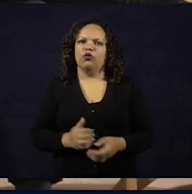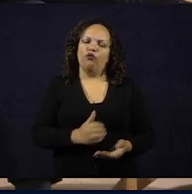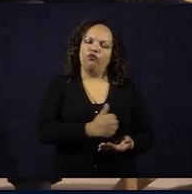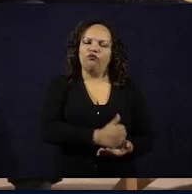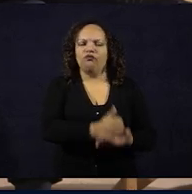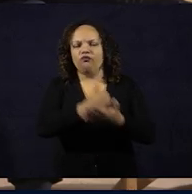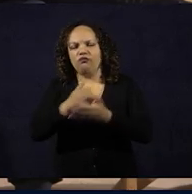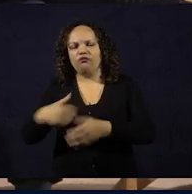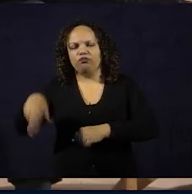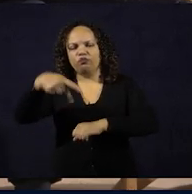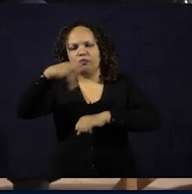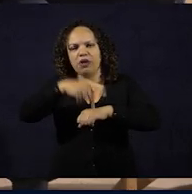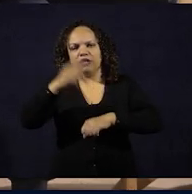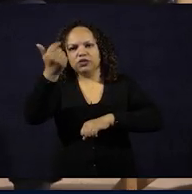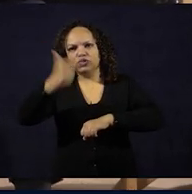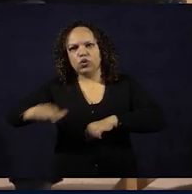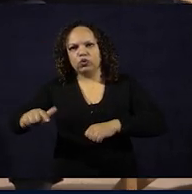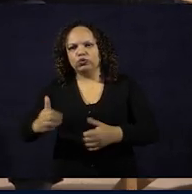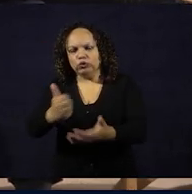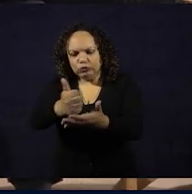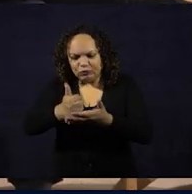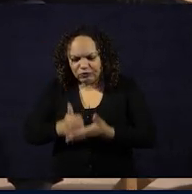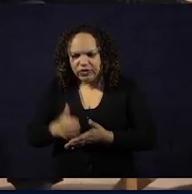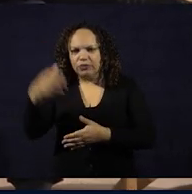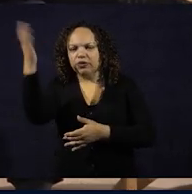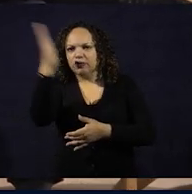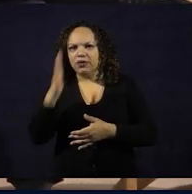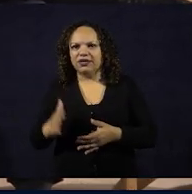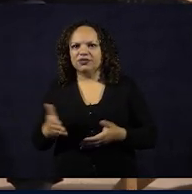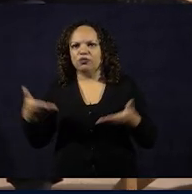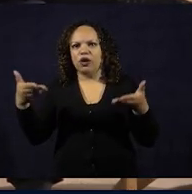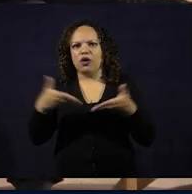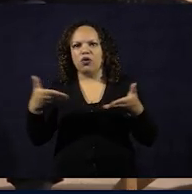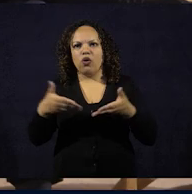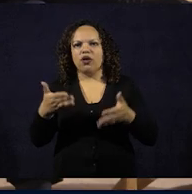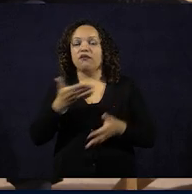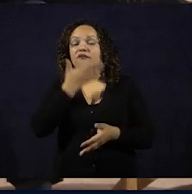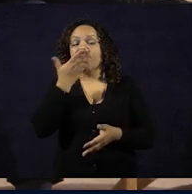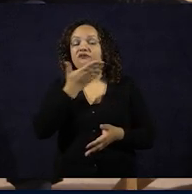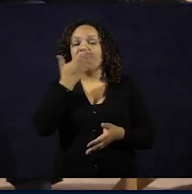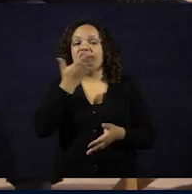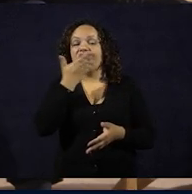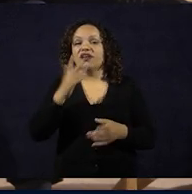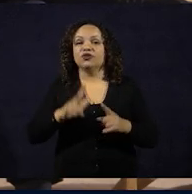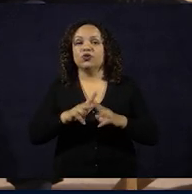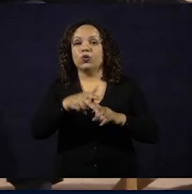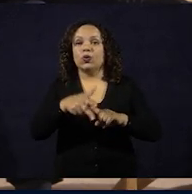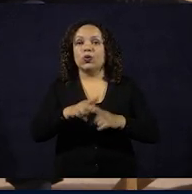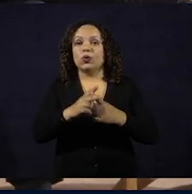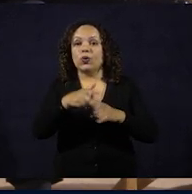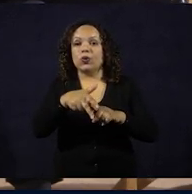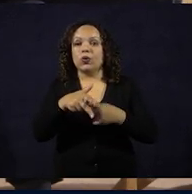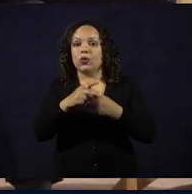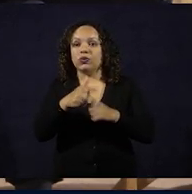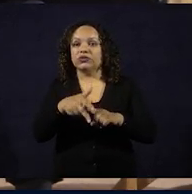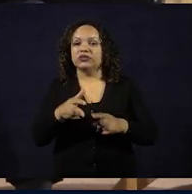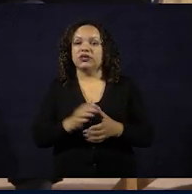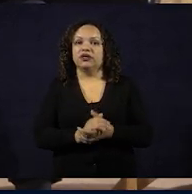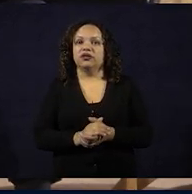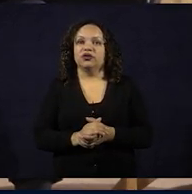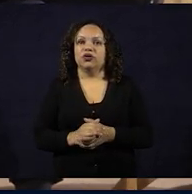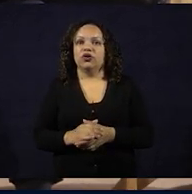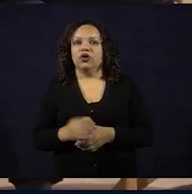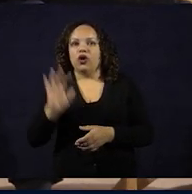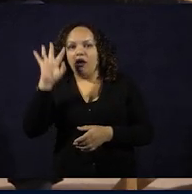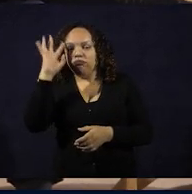e vim para o Brasil para poder fazer a manutenção do equipamento agora vai ficar cada vez mais fácil esse concerto essa essa realização